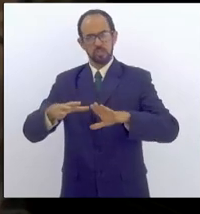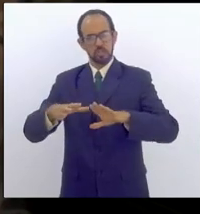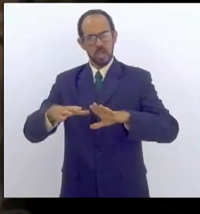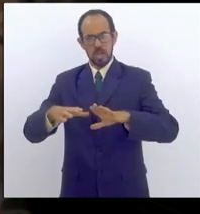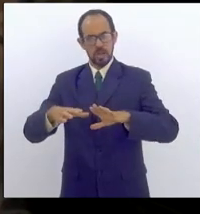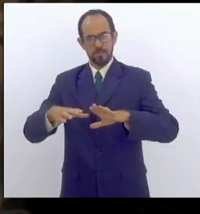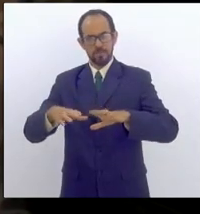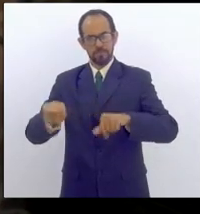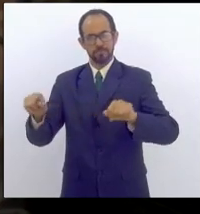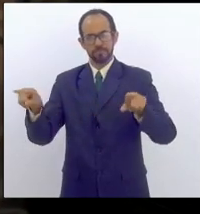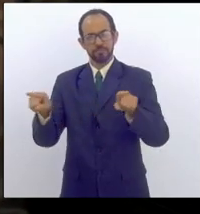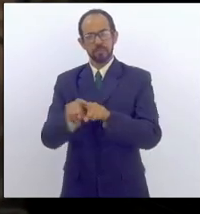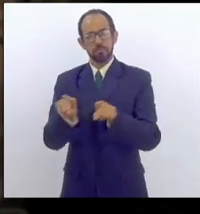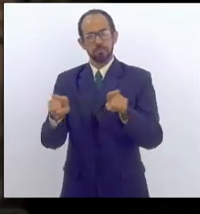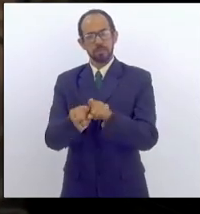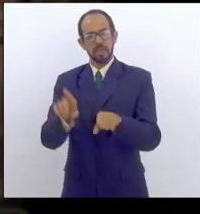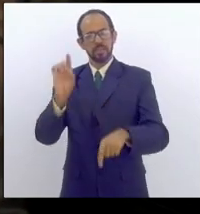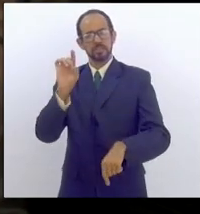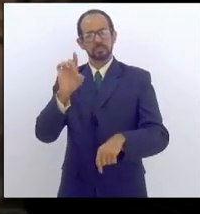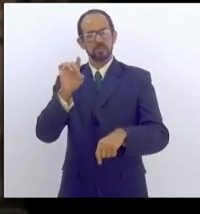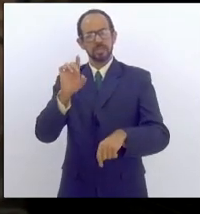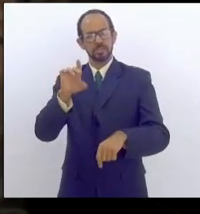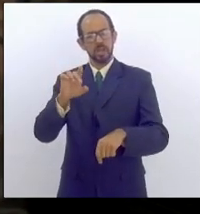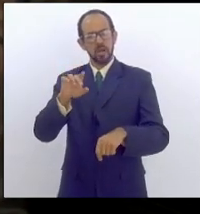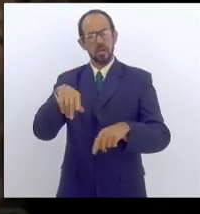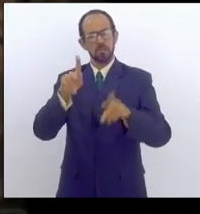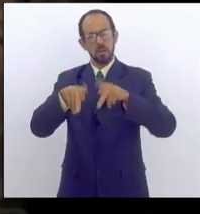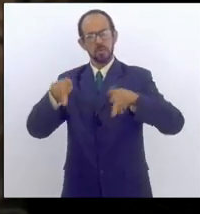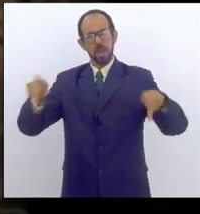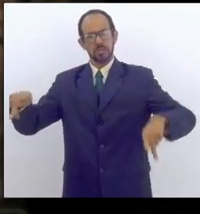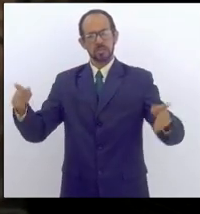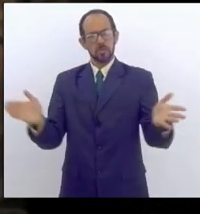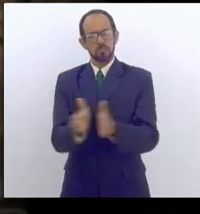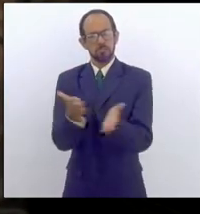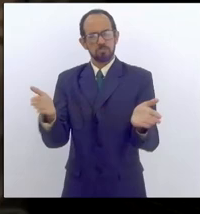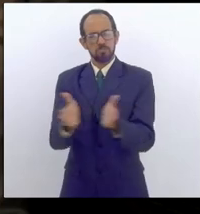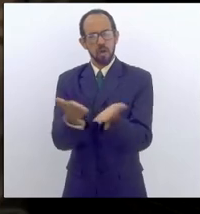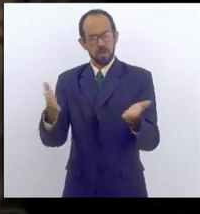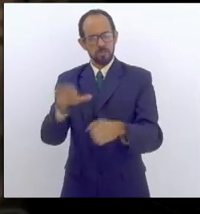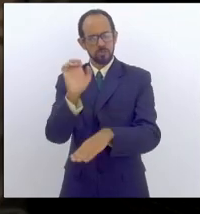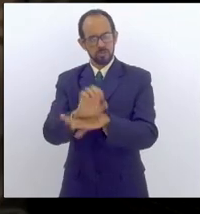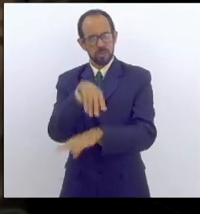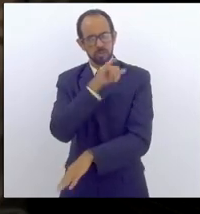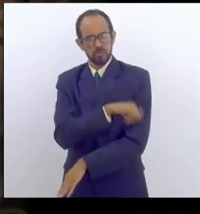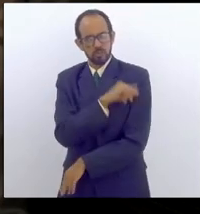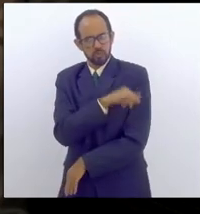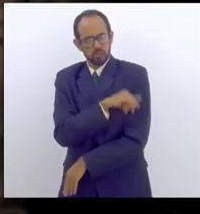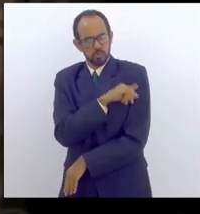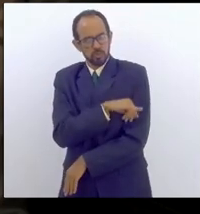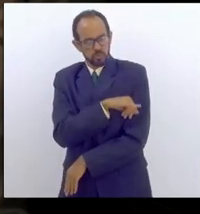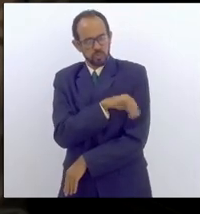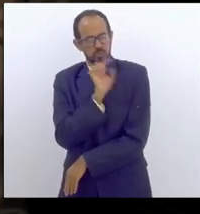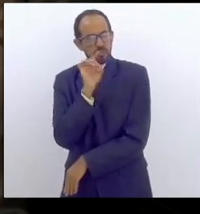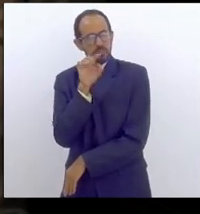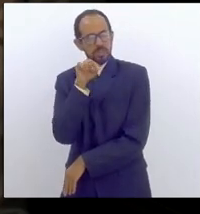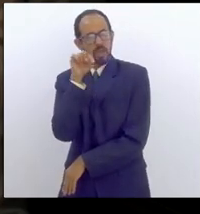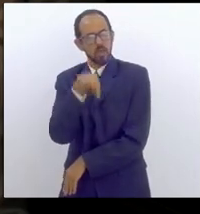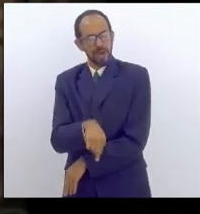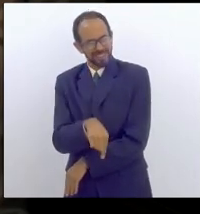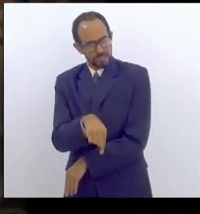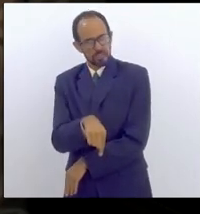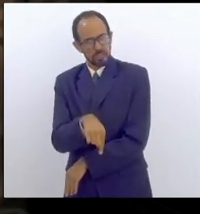em especial, com relação à população mais pobre que vive no estado do Rio de Janeiro. Em especial, é aqui no Rio de Janeiro